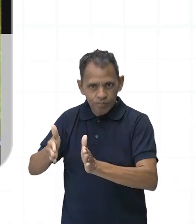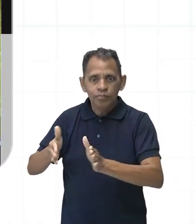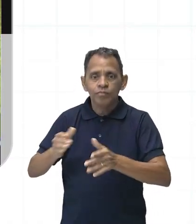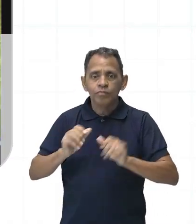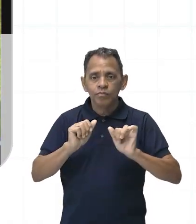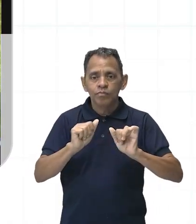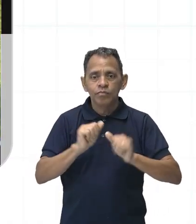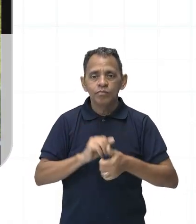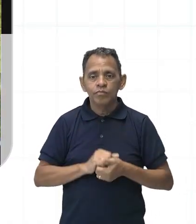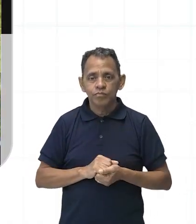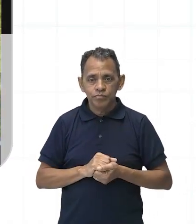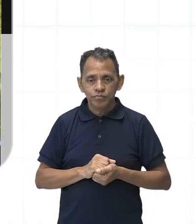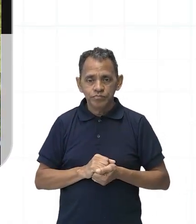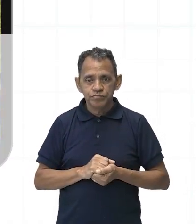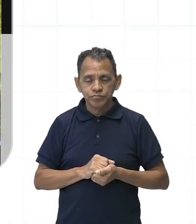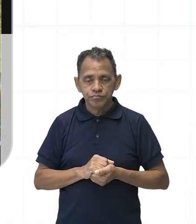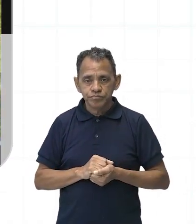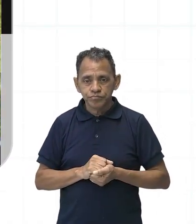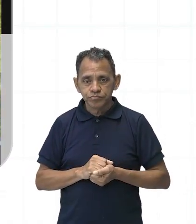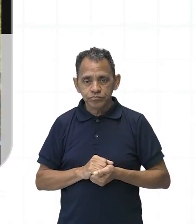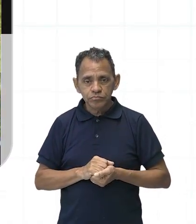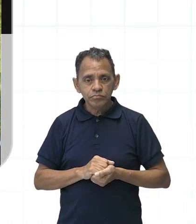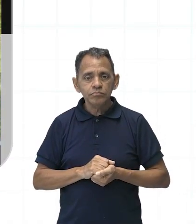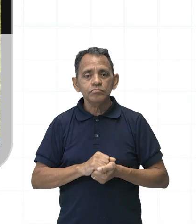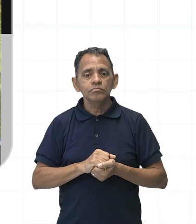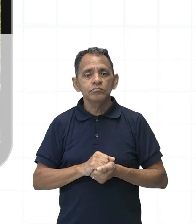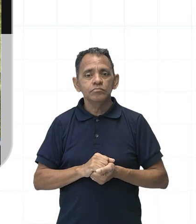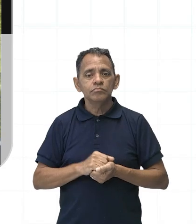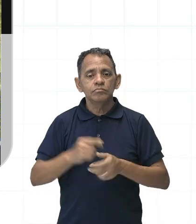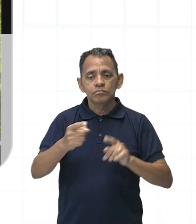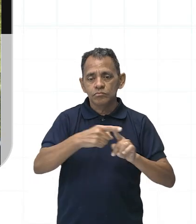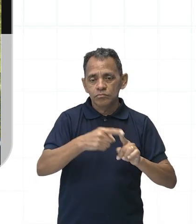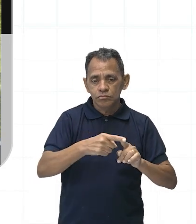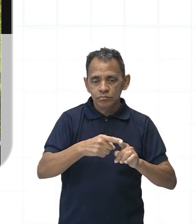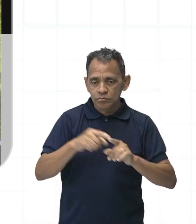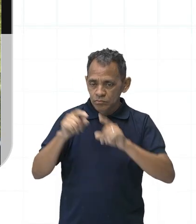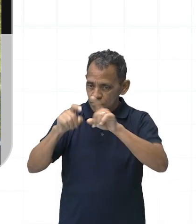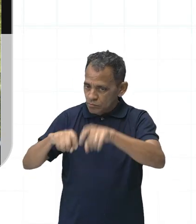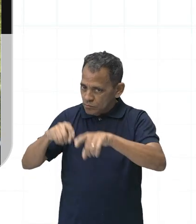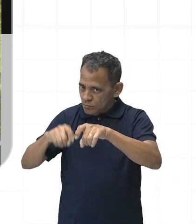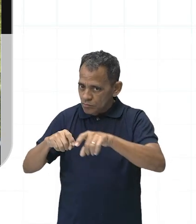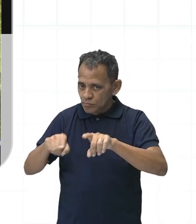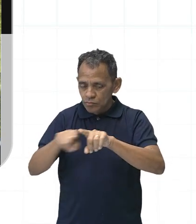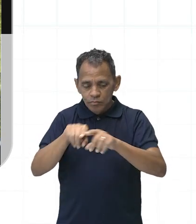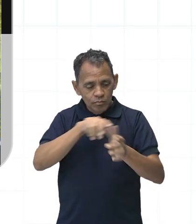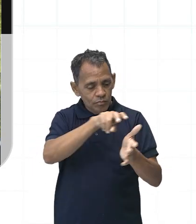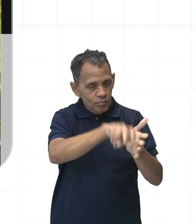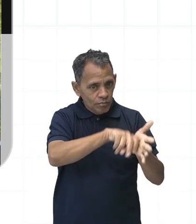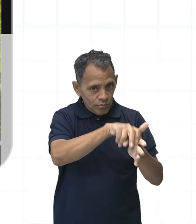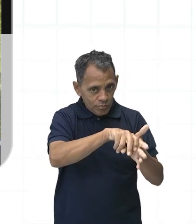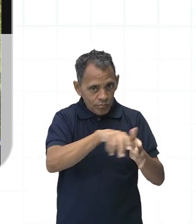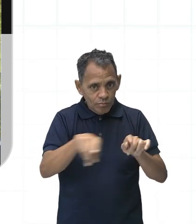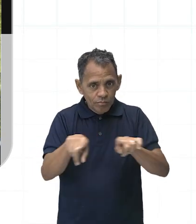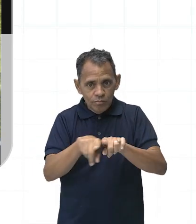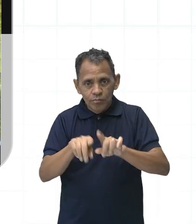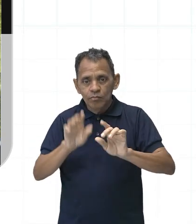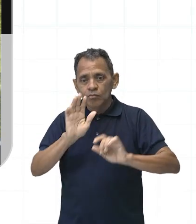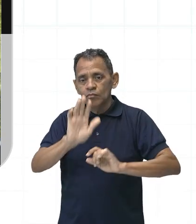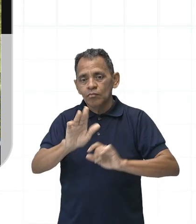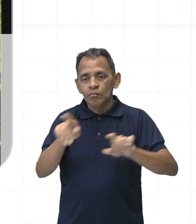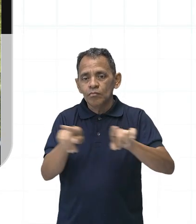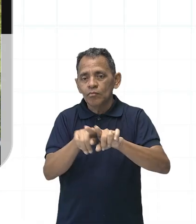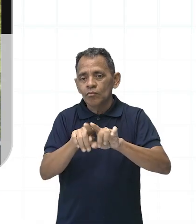ser conhecida como bienal, com uma atividade de agricultura de um lado e a outra pecuária, tá? Mas